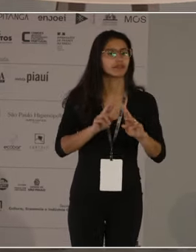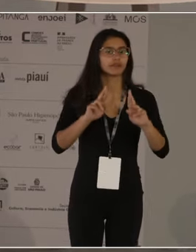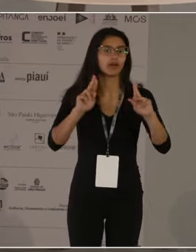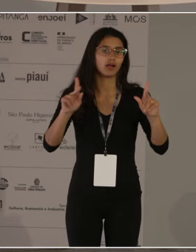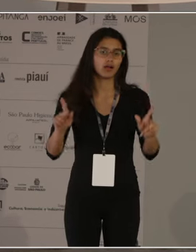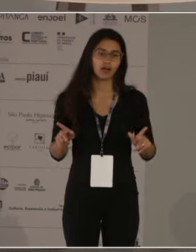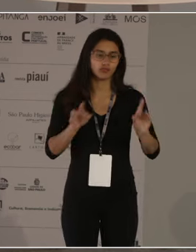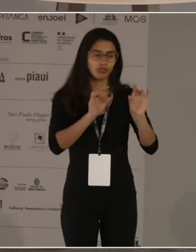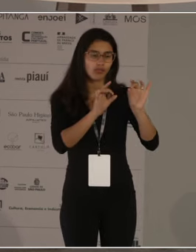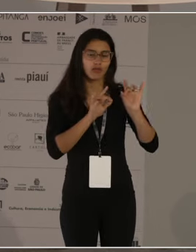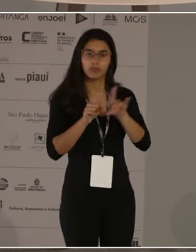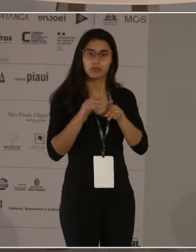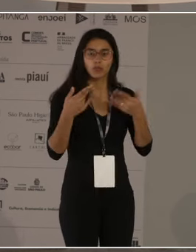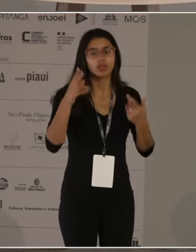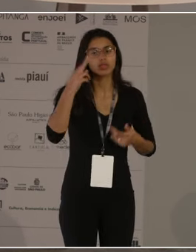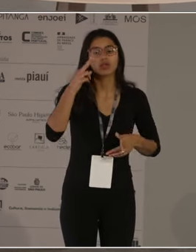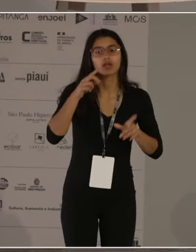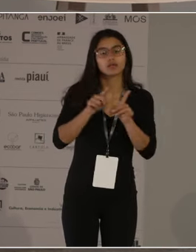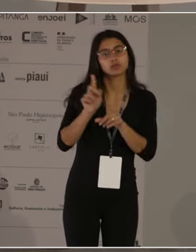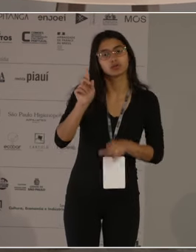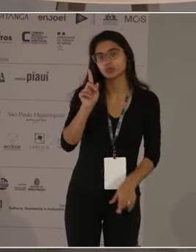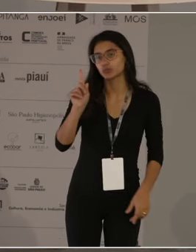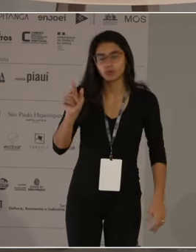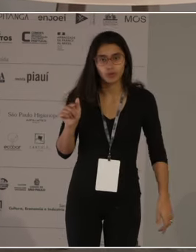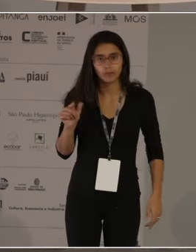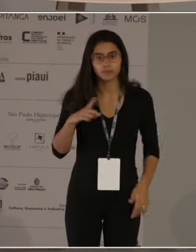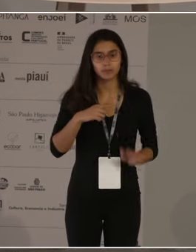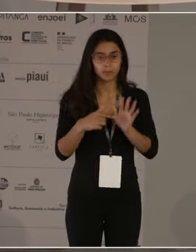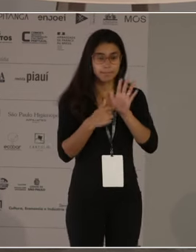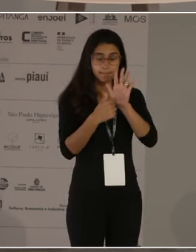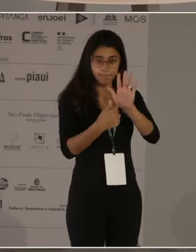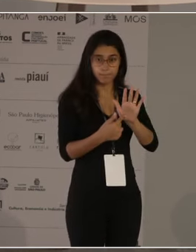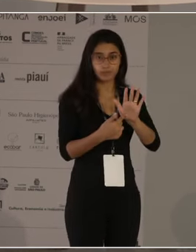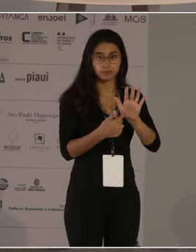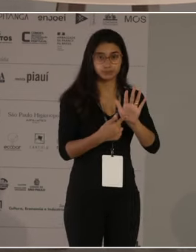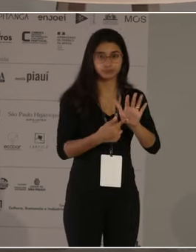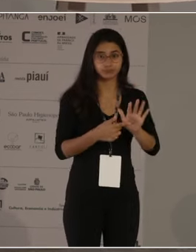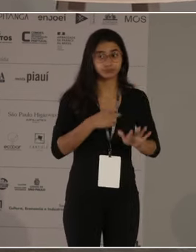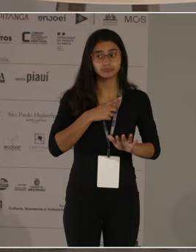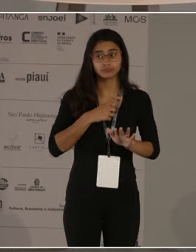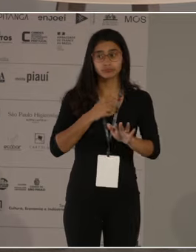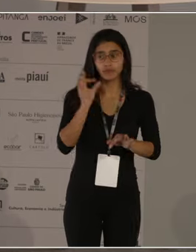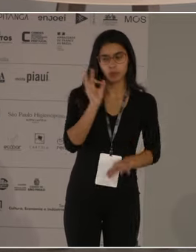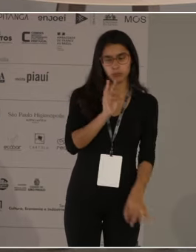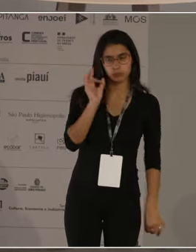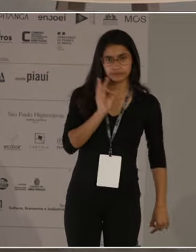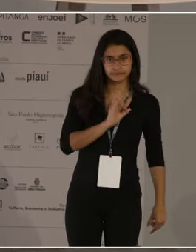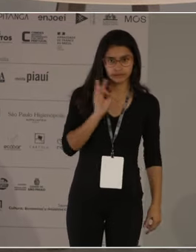argumento técnico, né? E como essa história não dá para... Assim, a gente tem sempre uma margem